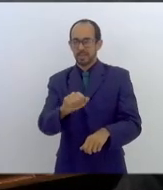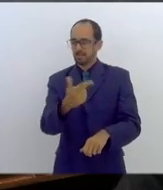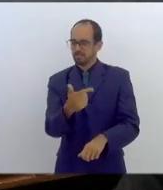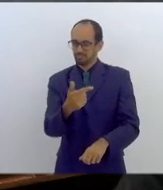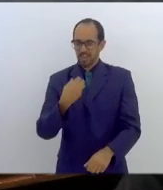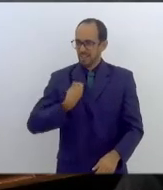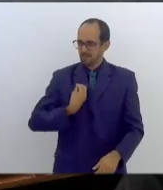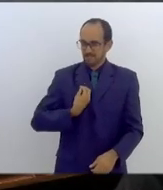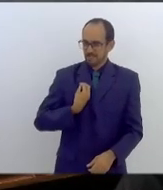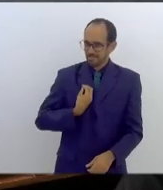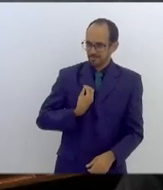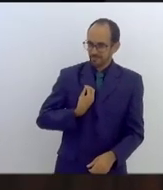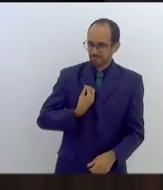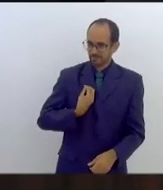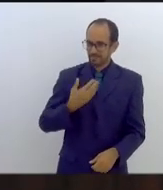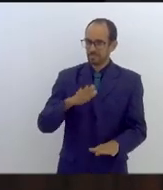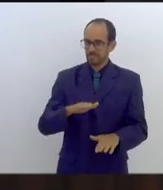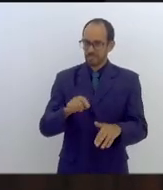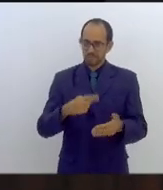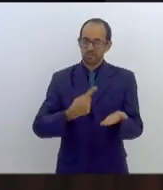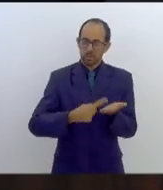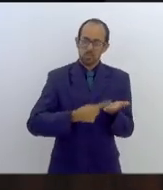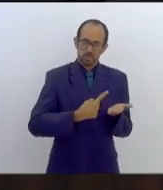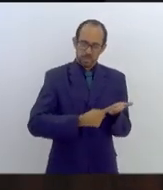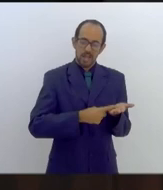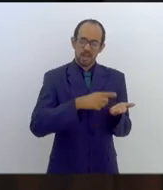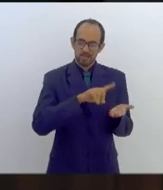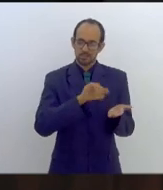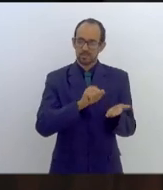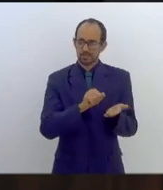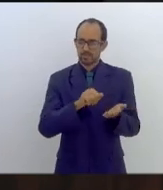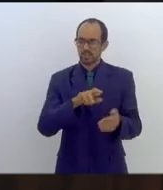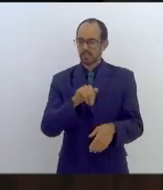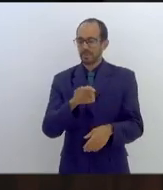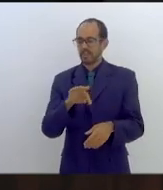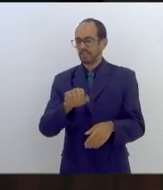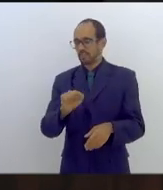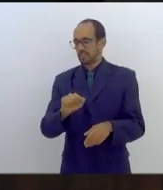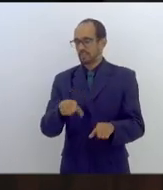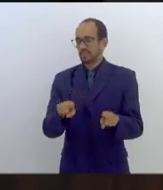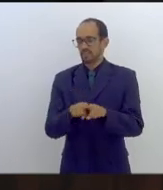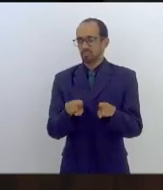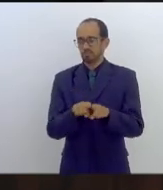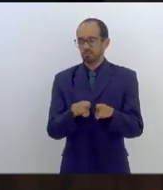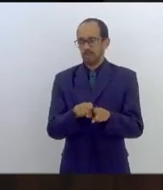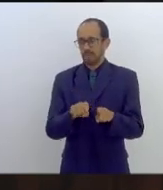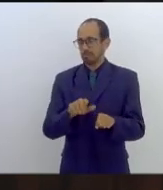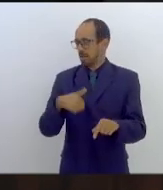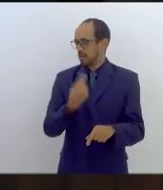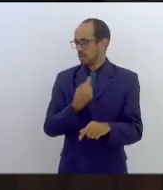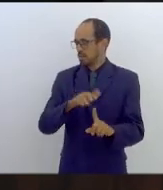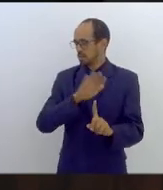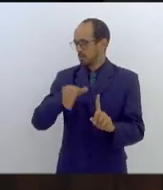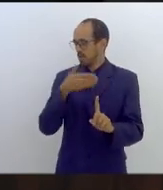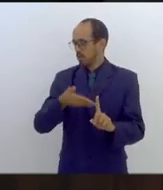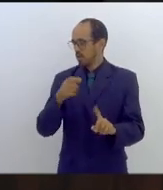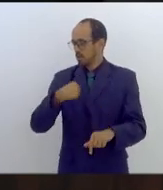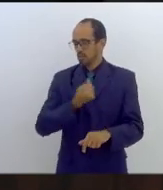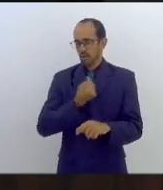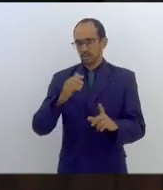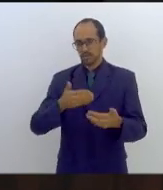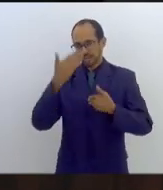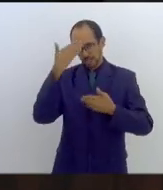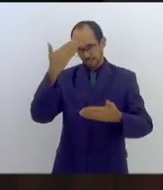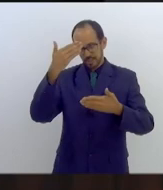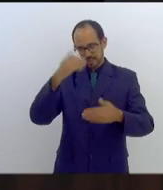marcar justamente também com a Doutora Renata Renata Gil mas para nós é uma honra nós que agradecemos nós